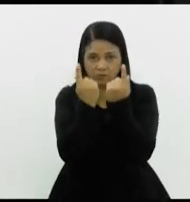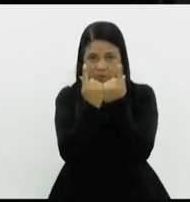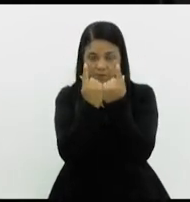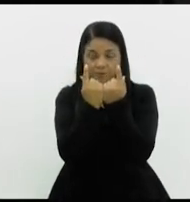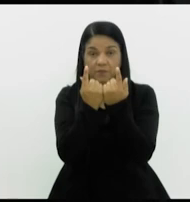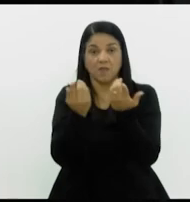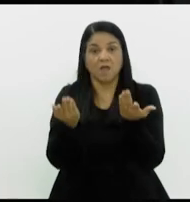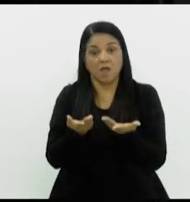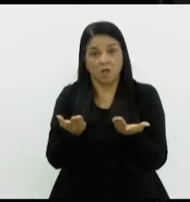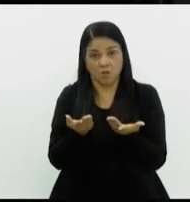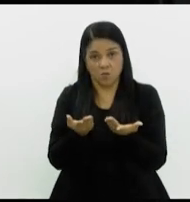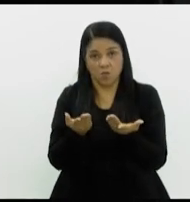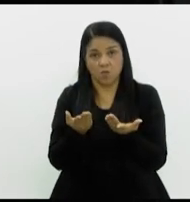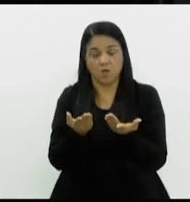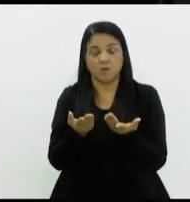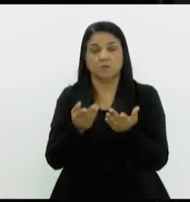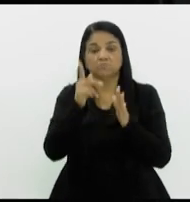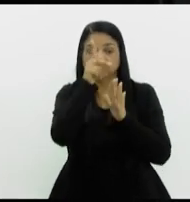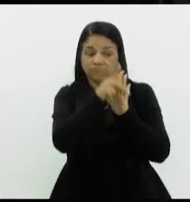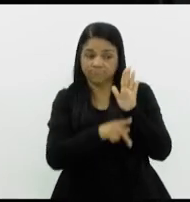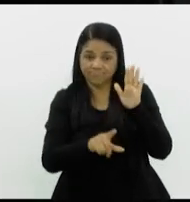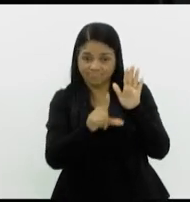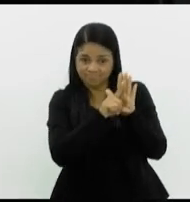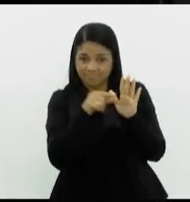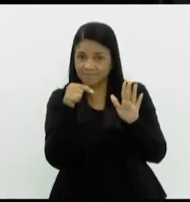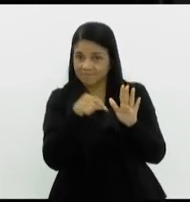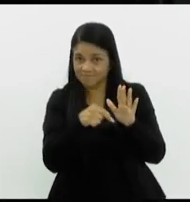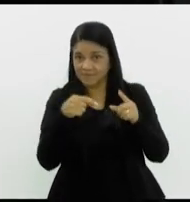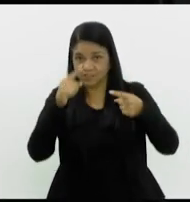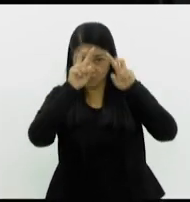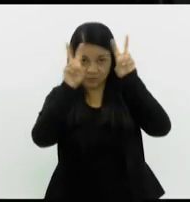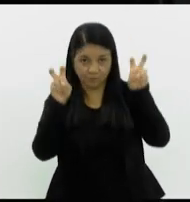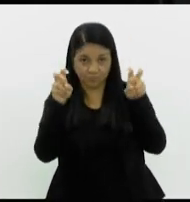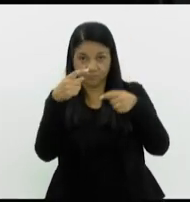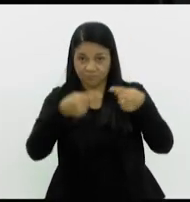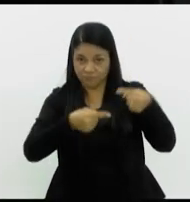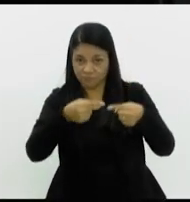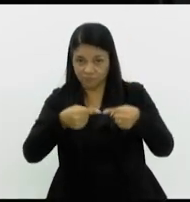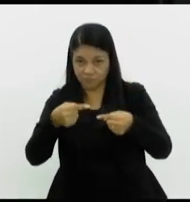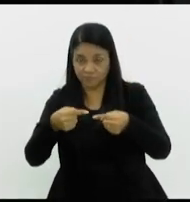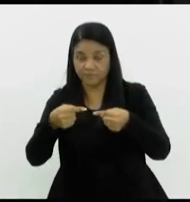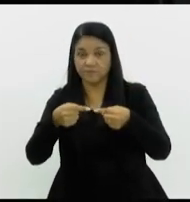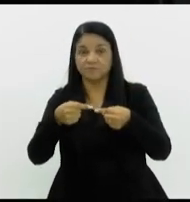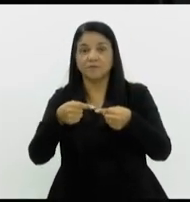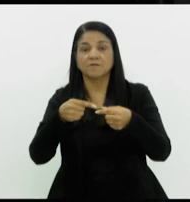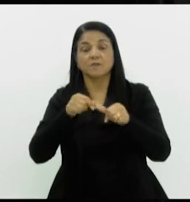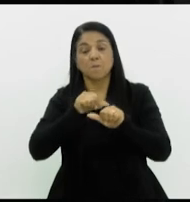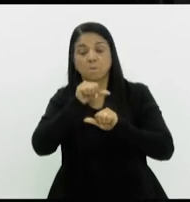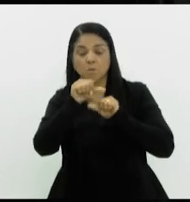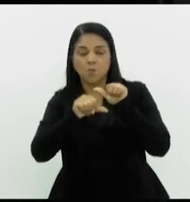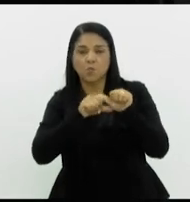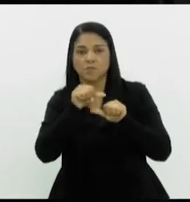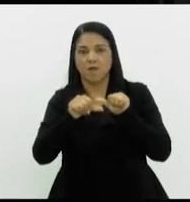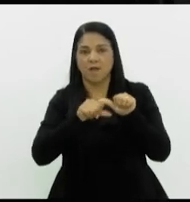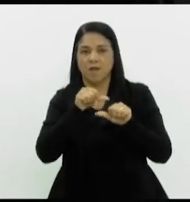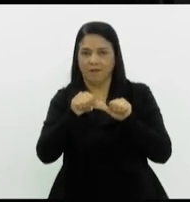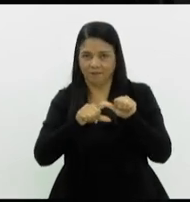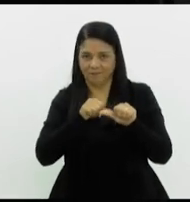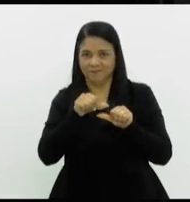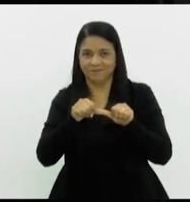OSC, do PLC que nós estamos aqui discutindo, isso será alterado. Mas eu